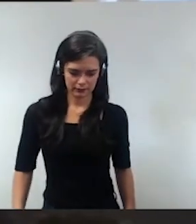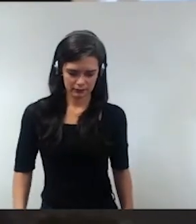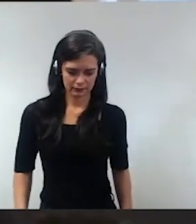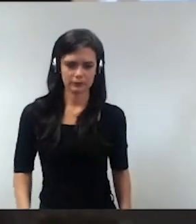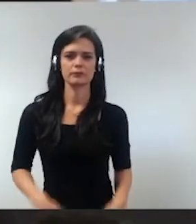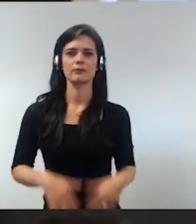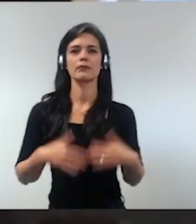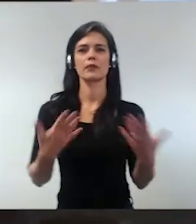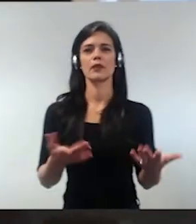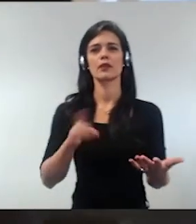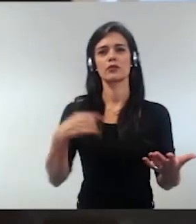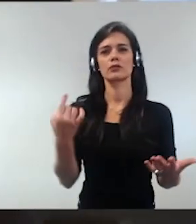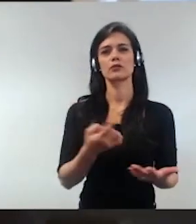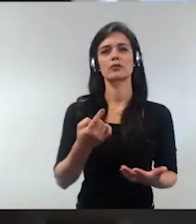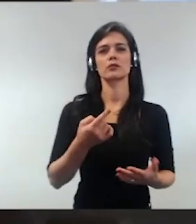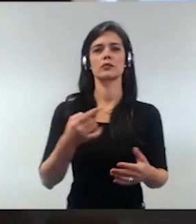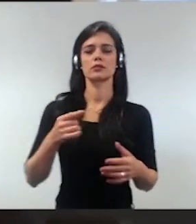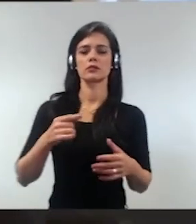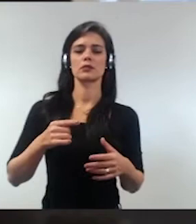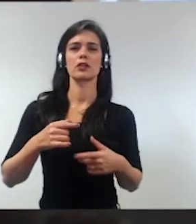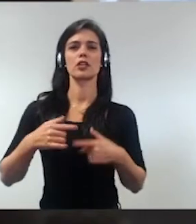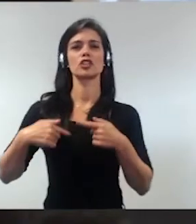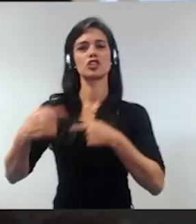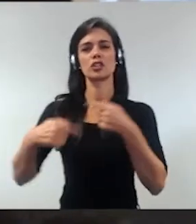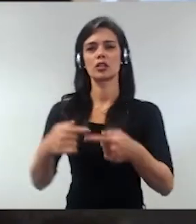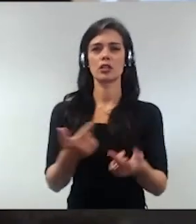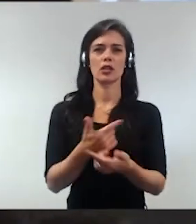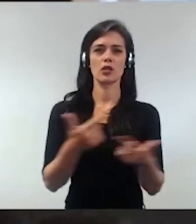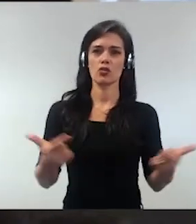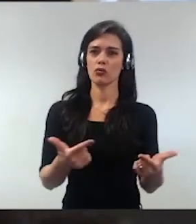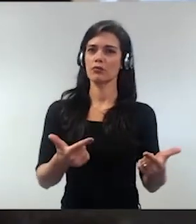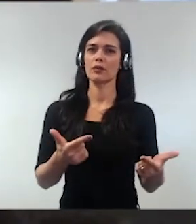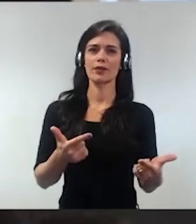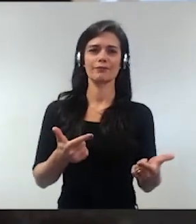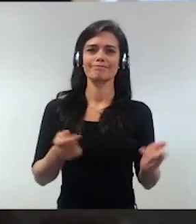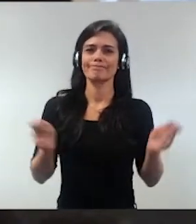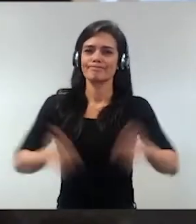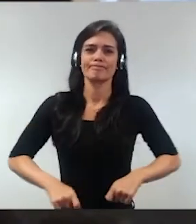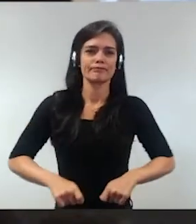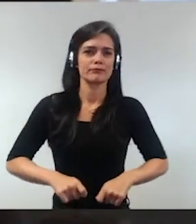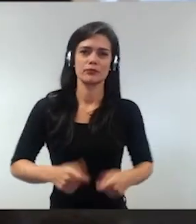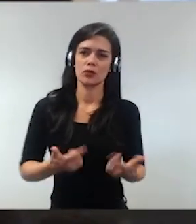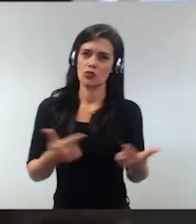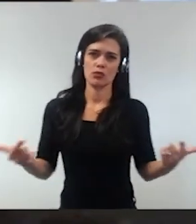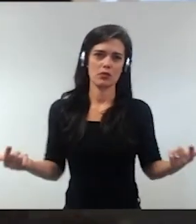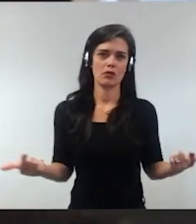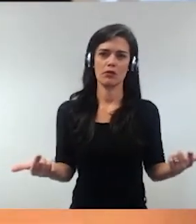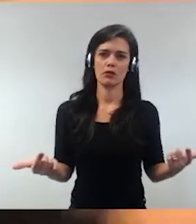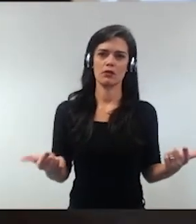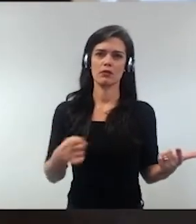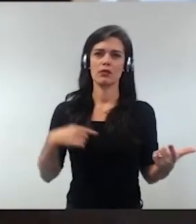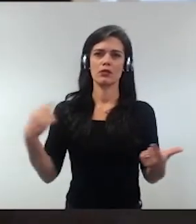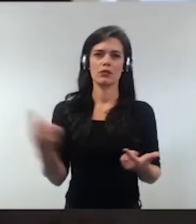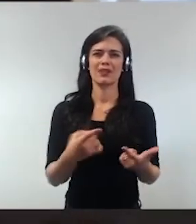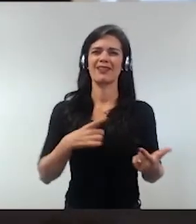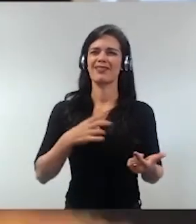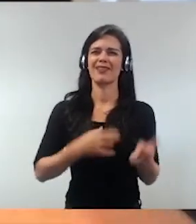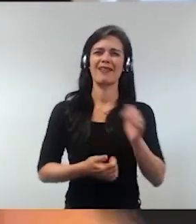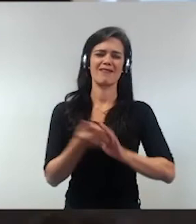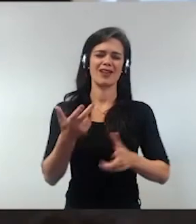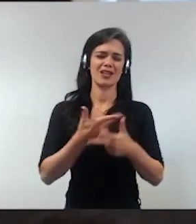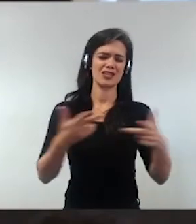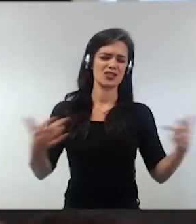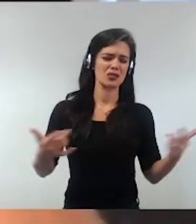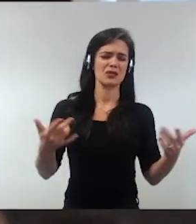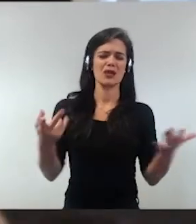pensamentos, que é algo que ultimamente a nossa geração não tem mais condição, está sempre né, um monte de coisa acontecendo, não